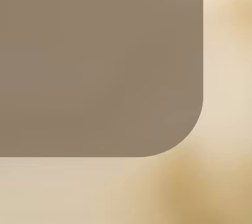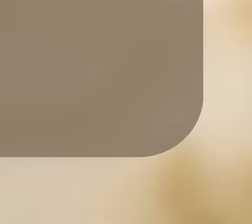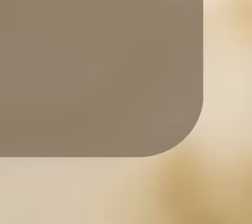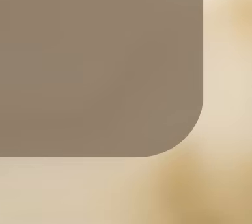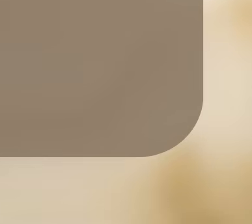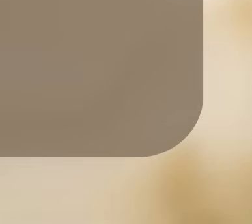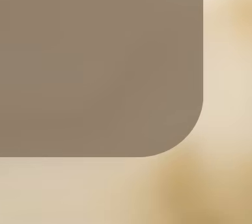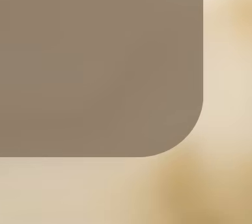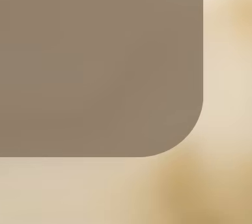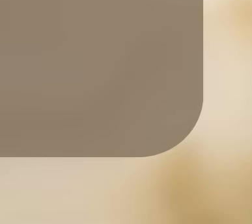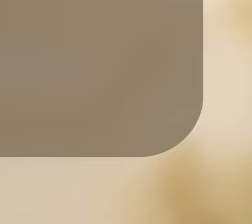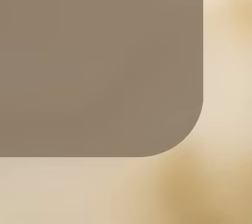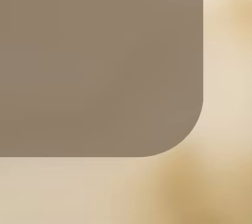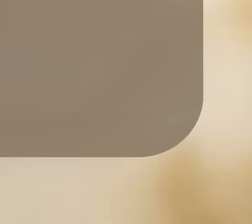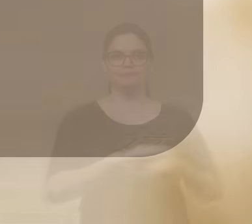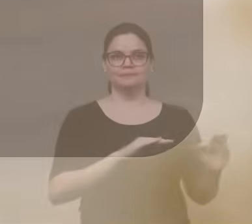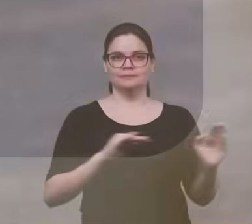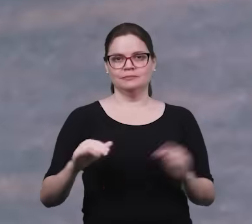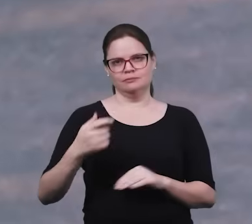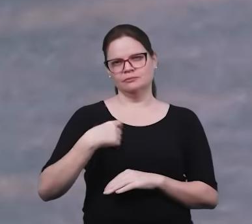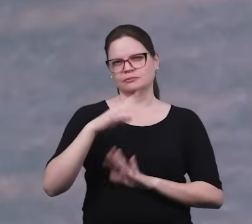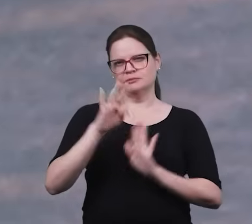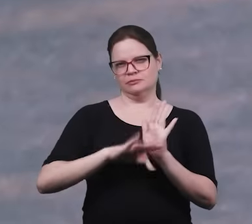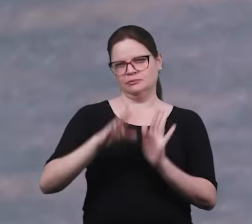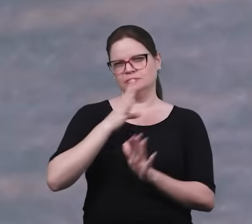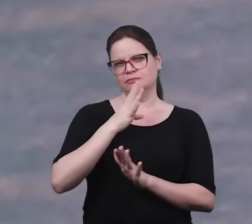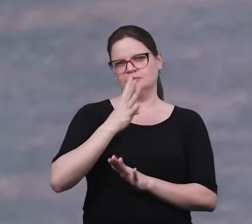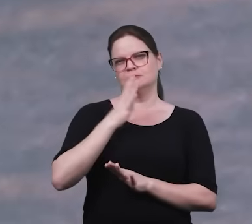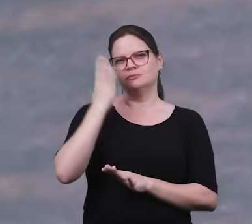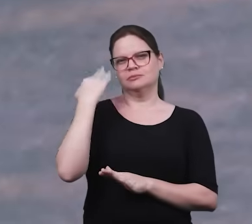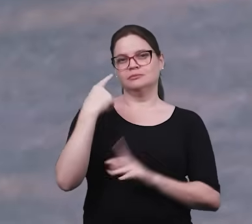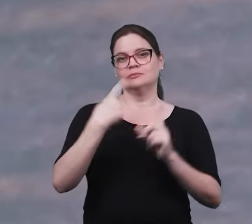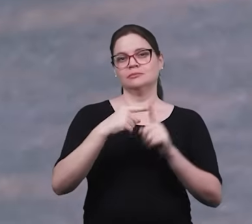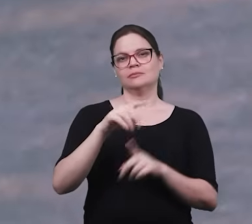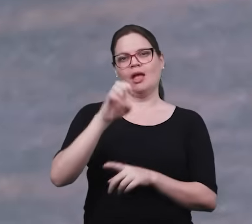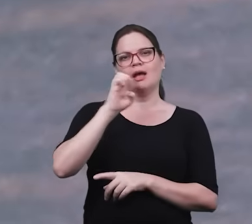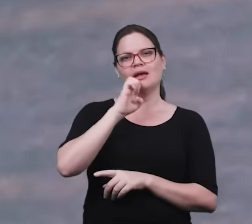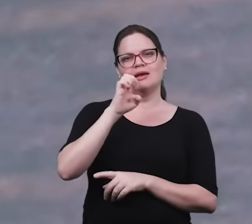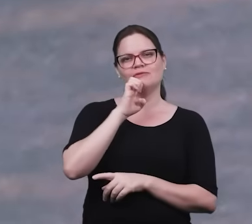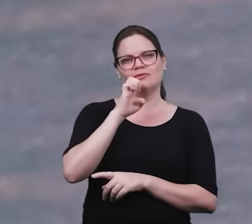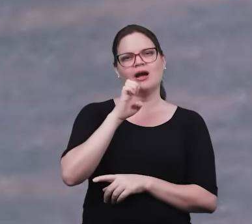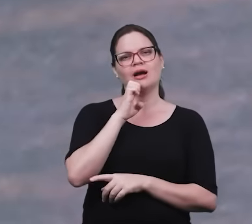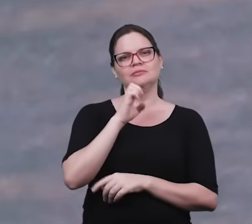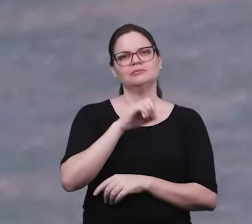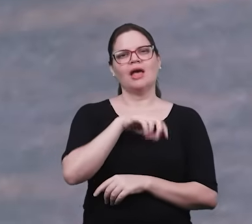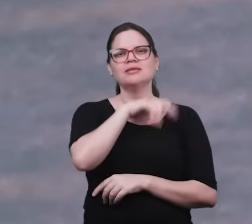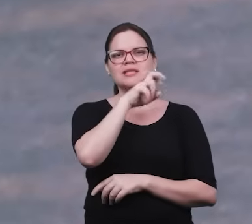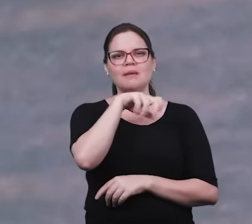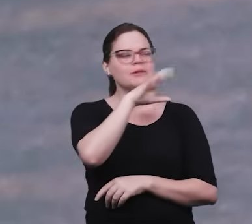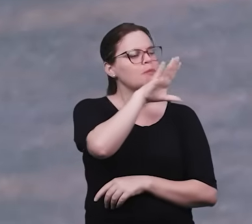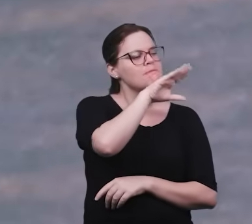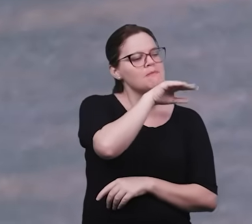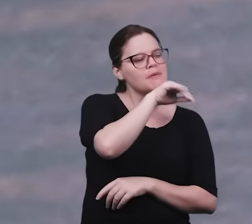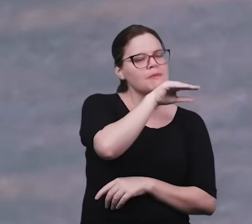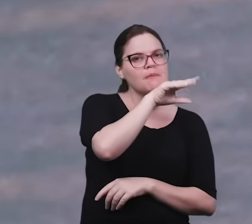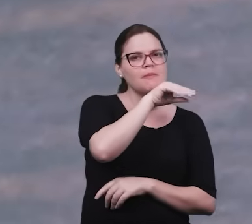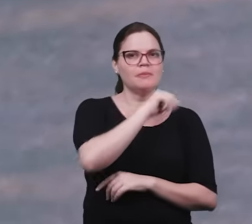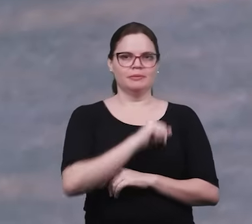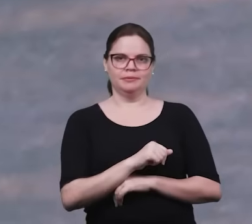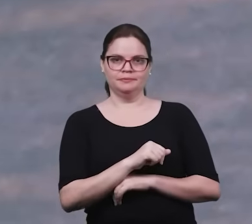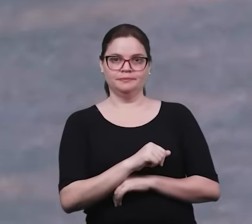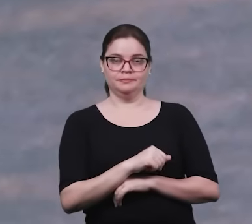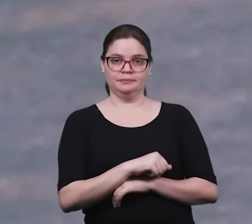o bem e o mal. Esse texto todo mundo conhece, é o momento em que a serpente fala com Eva e traz